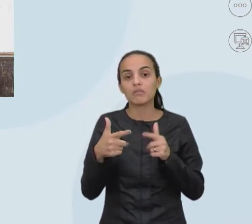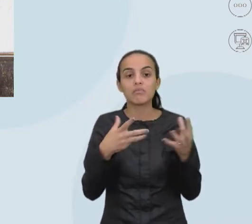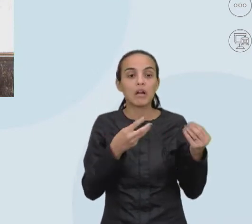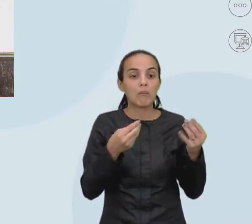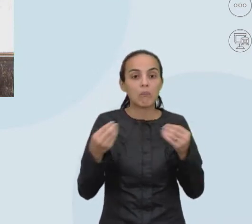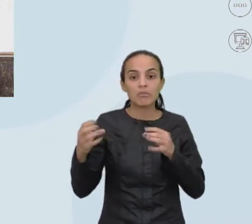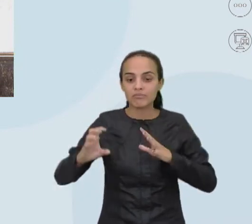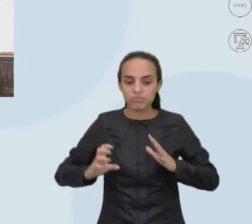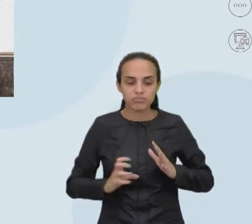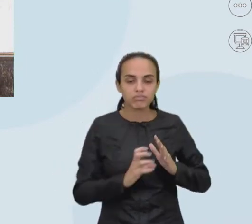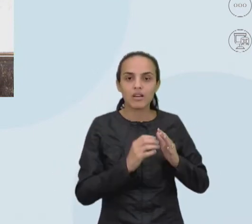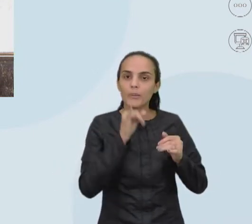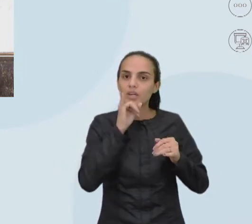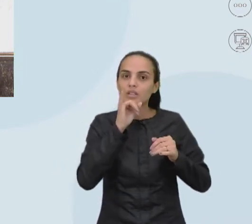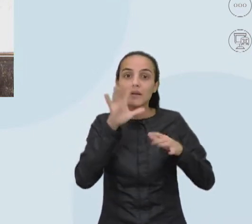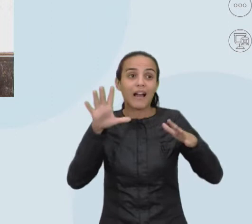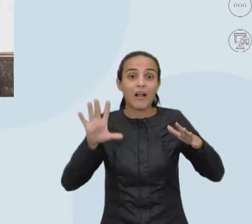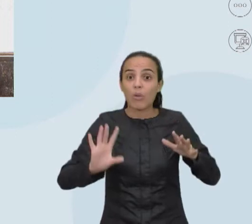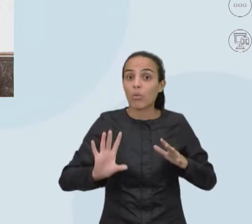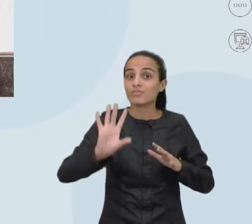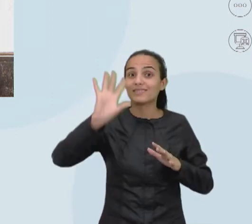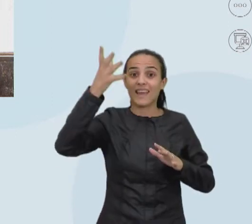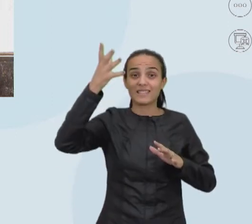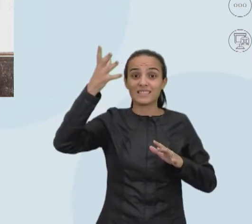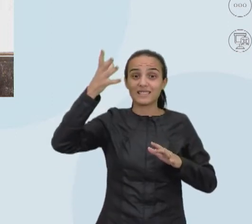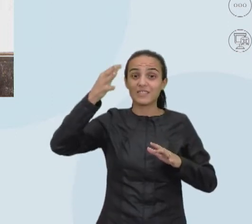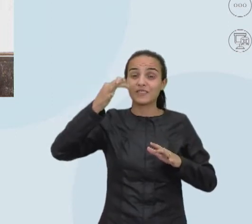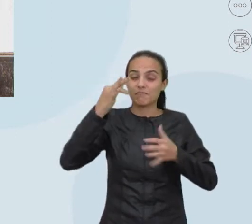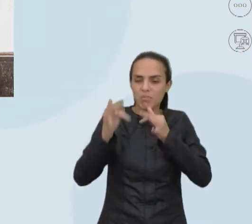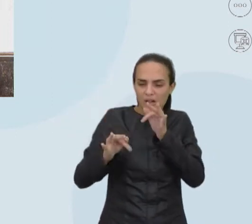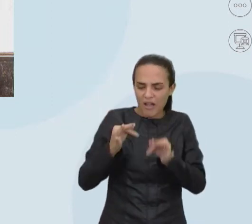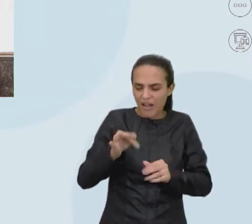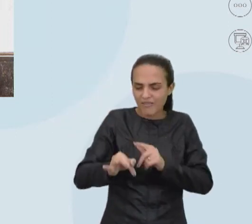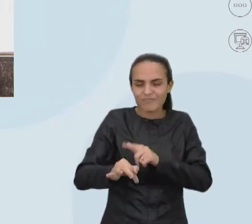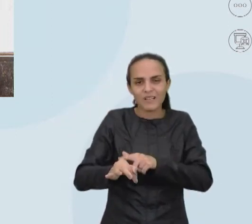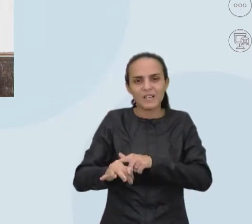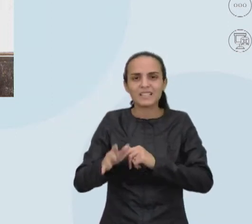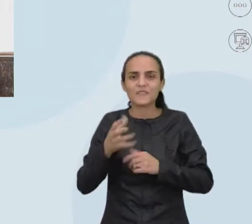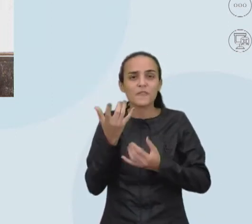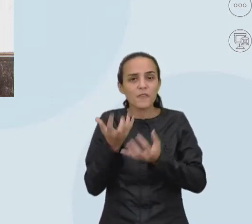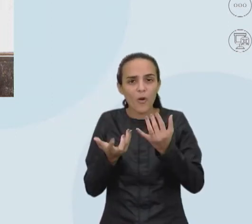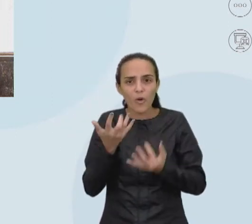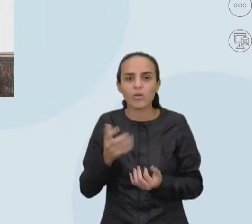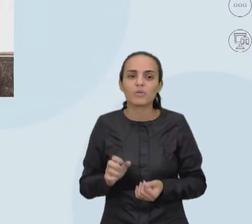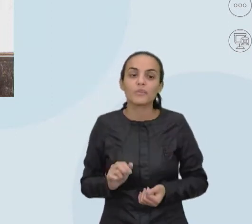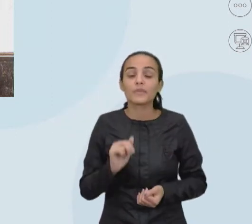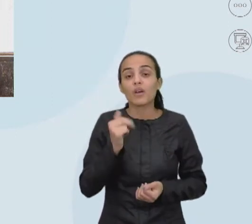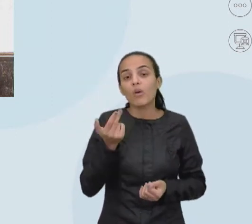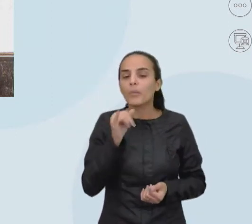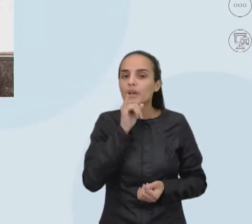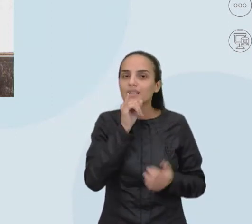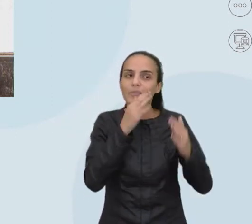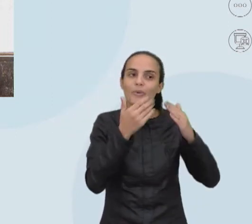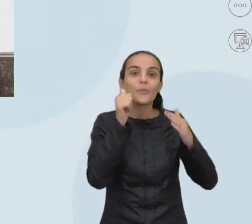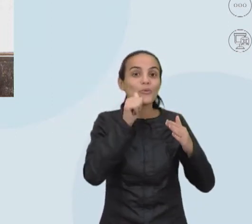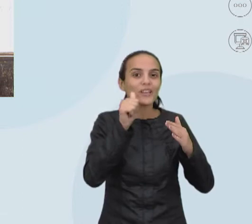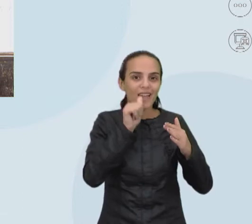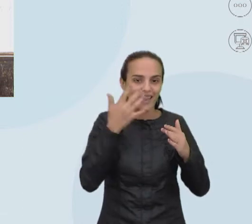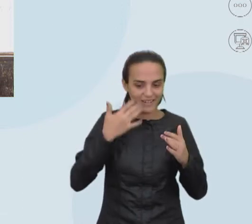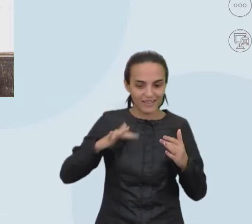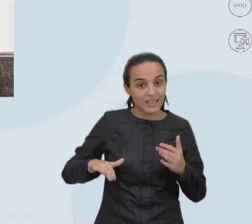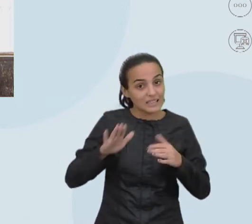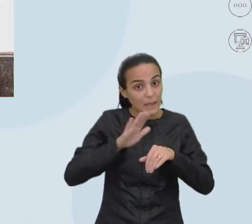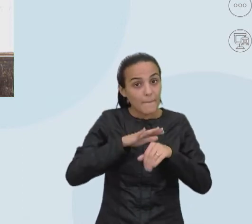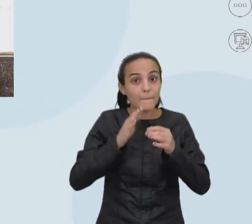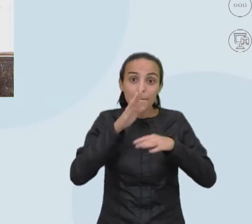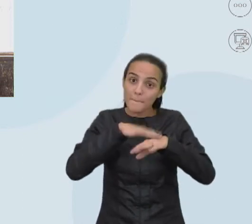muitos acidentes domésticos, né, tipo queimaduras. E geralmente quem fica mais em casa? Mulheres e crianças. Então